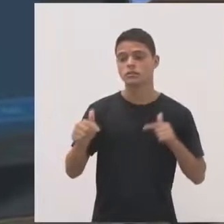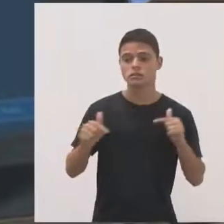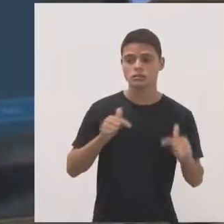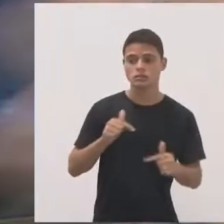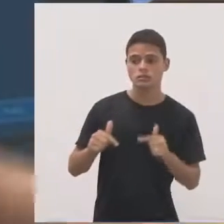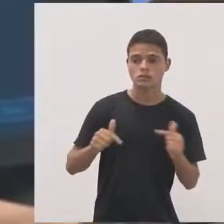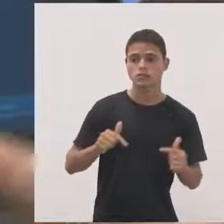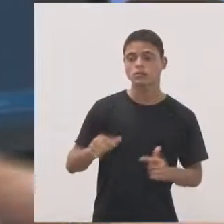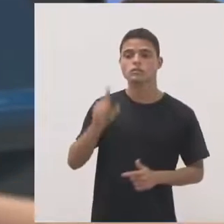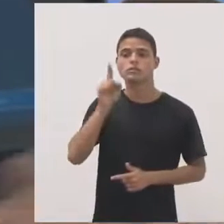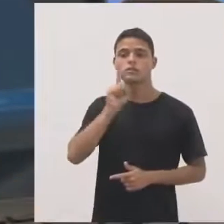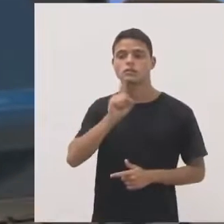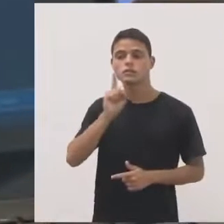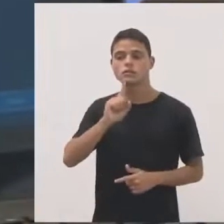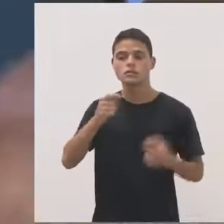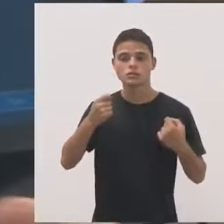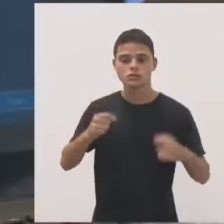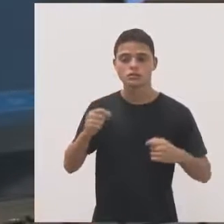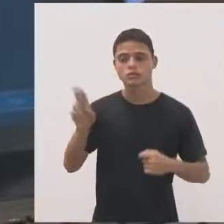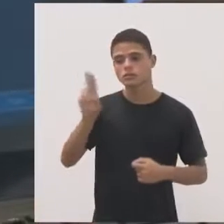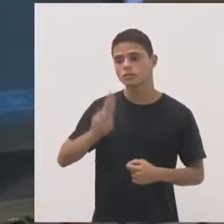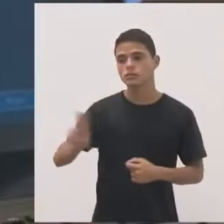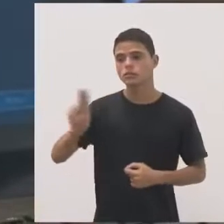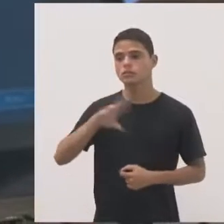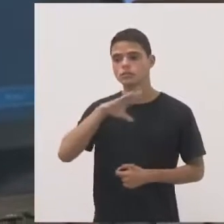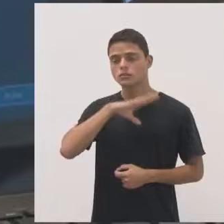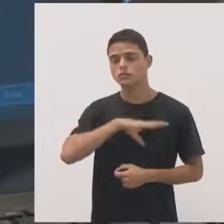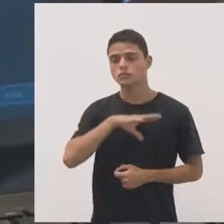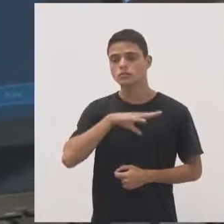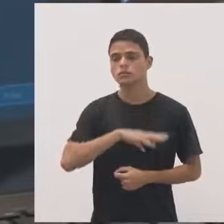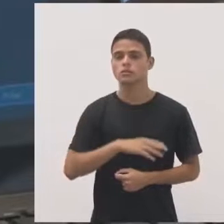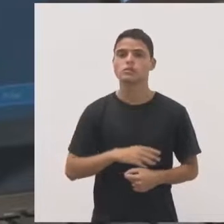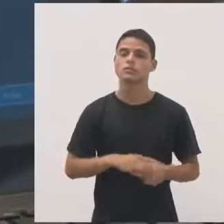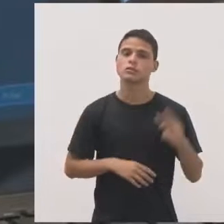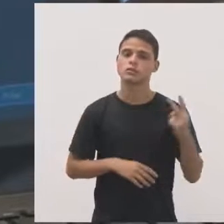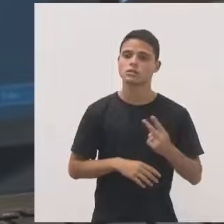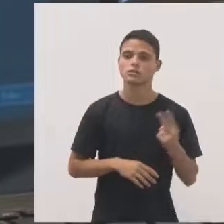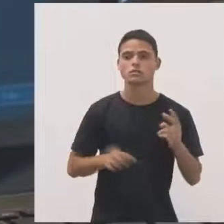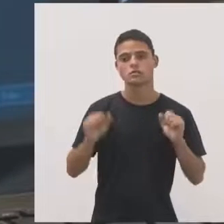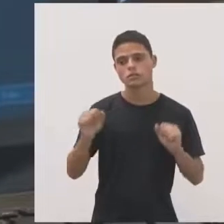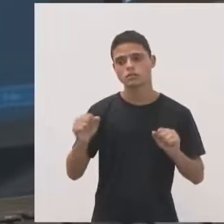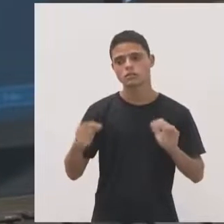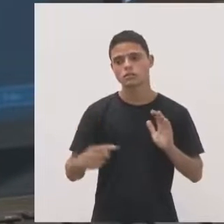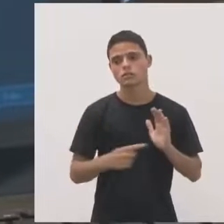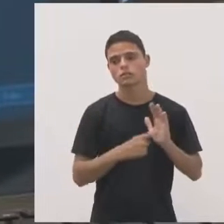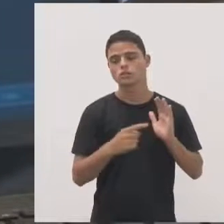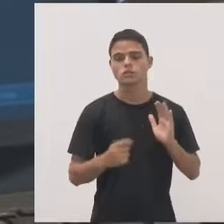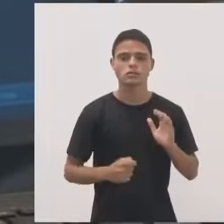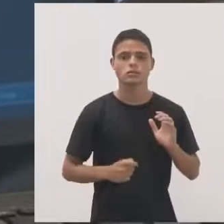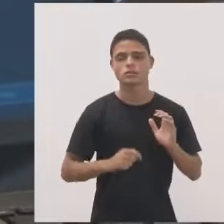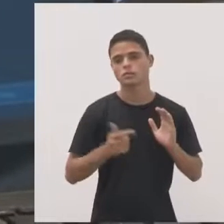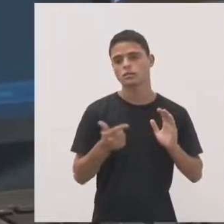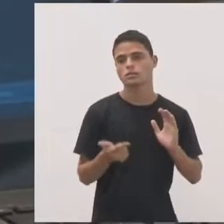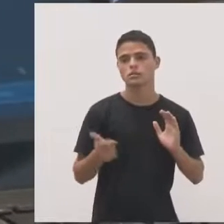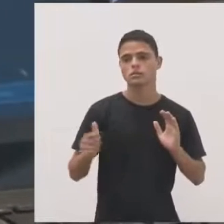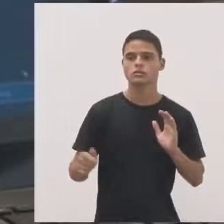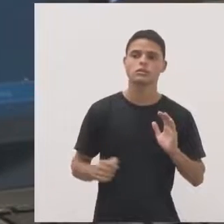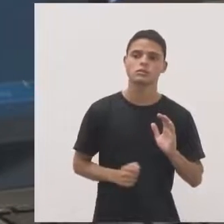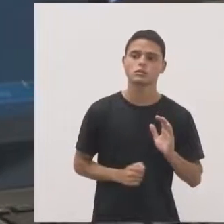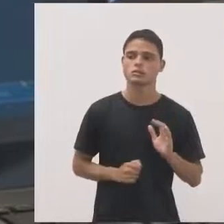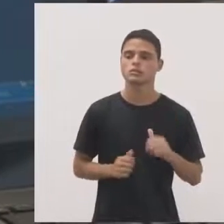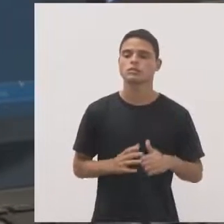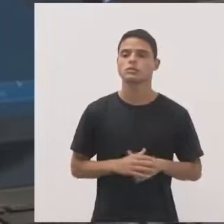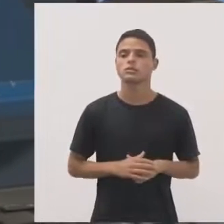né, e precisa do português do Brasil e do americano dos Estados Unidos. Aí você pode adicionar. Então, o Windows te dá essa opção, tá